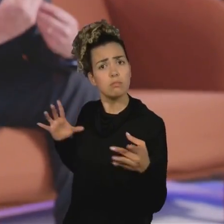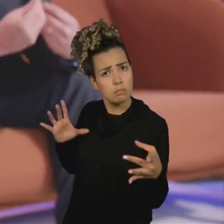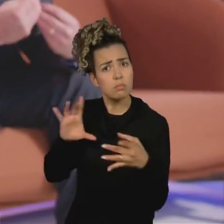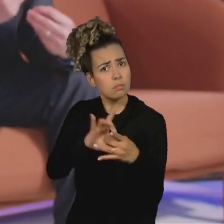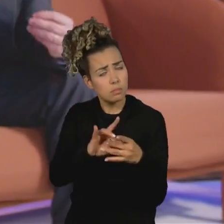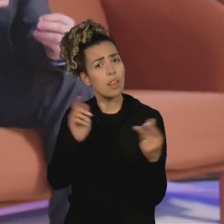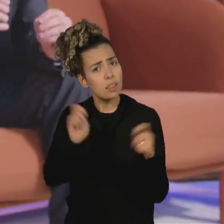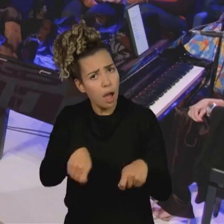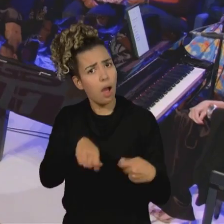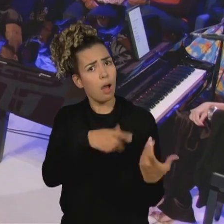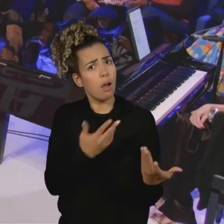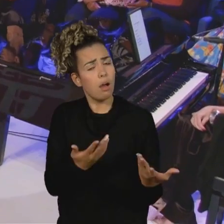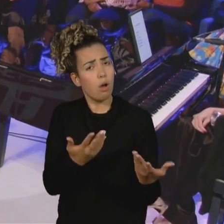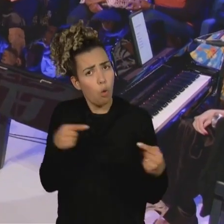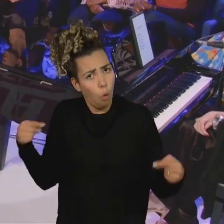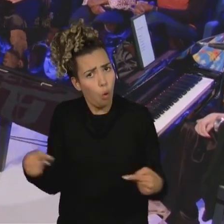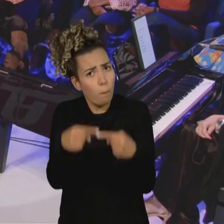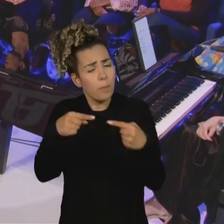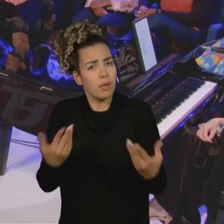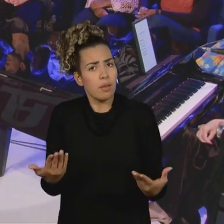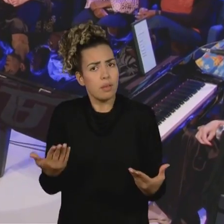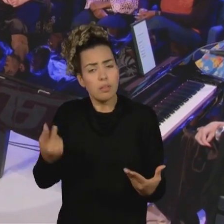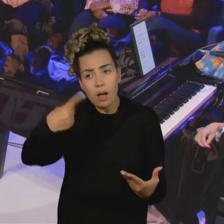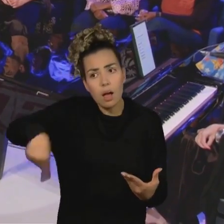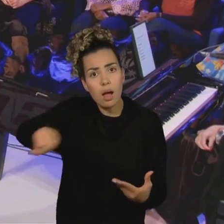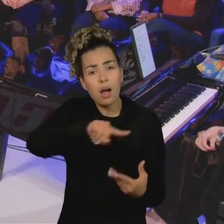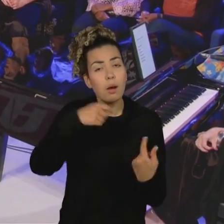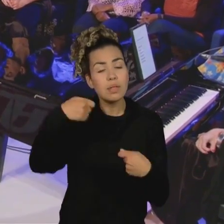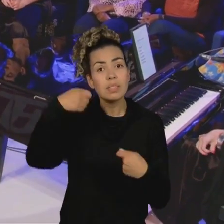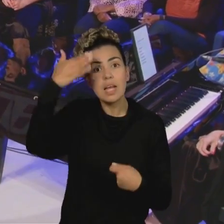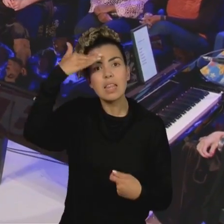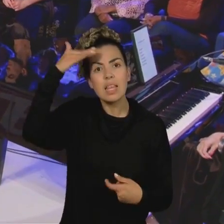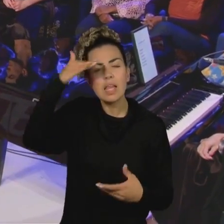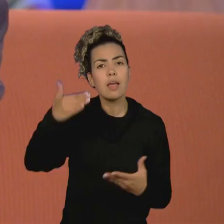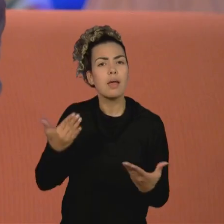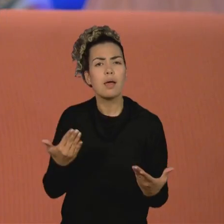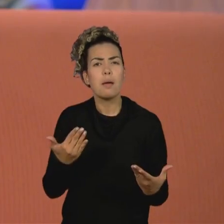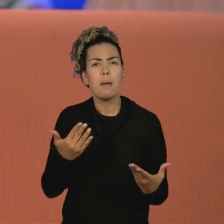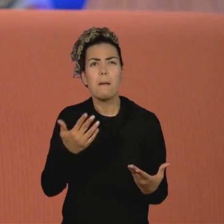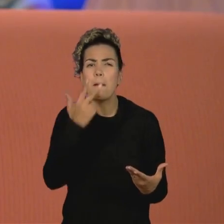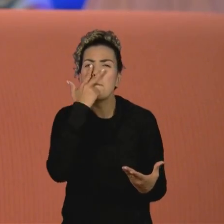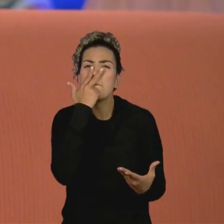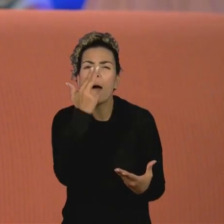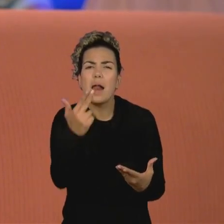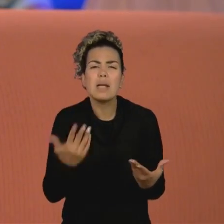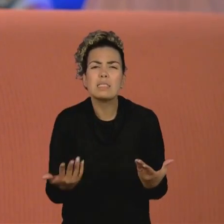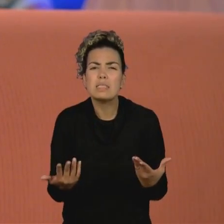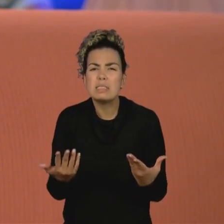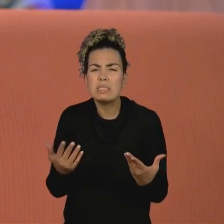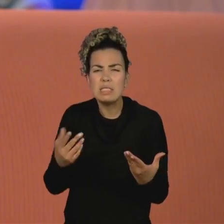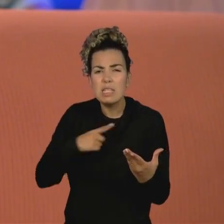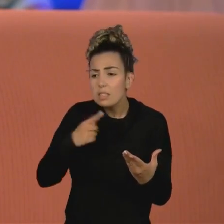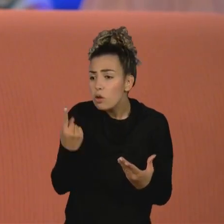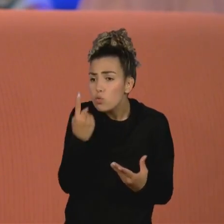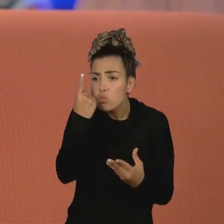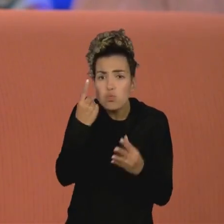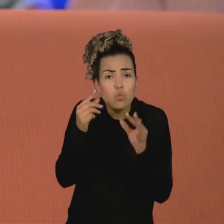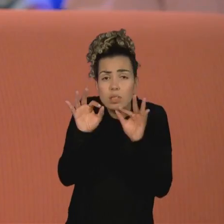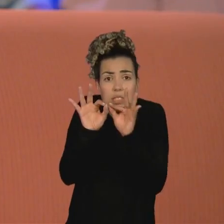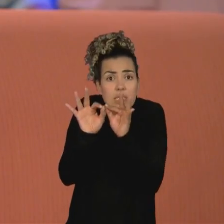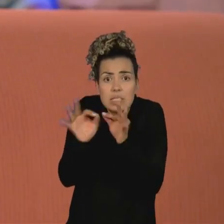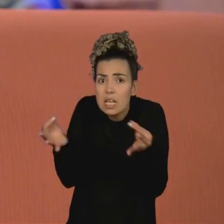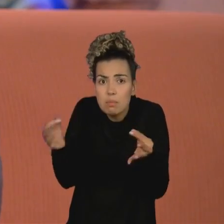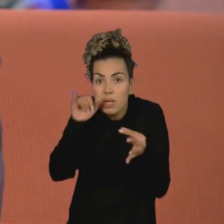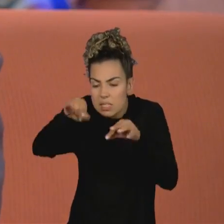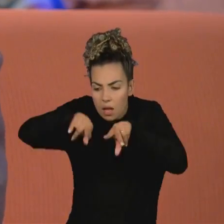pessoas percebam que é uma pele muito pequena, para você tirar um véu que você vai entender a maravilha que é e mais gente